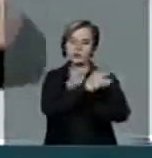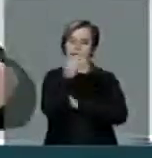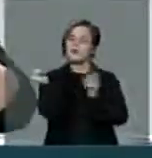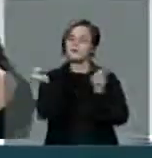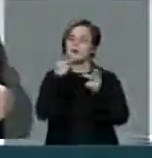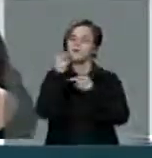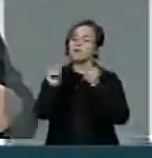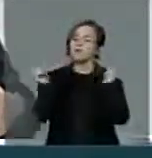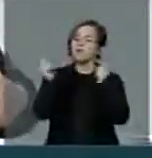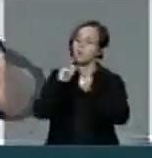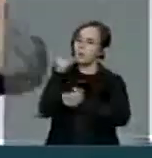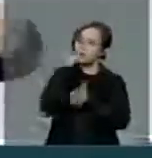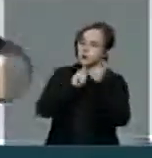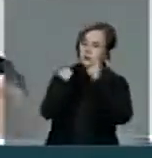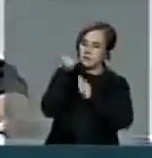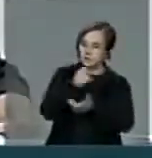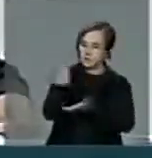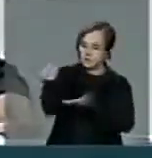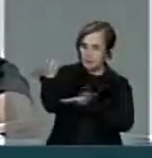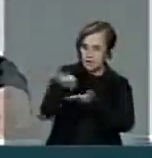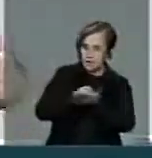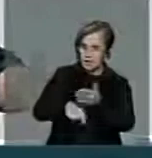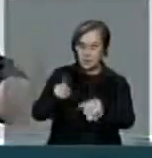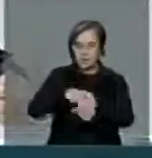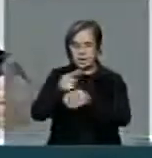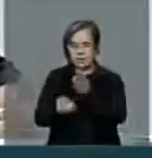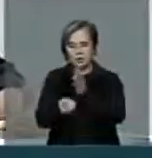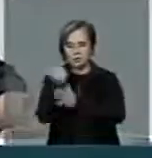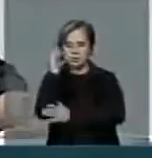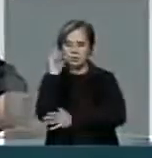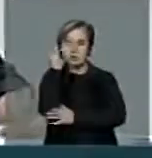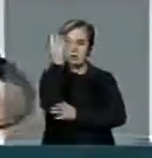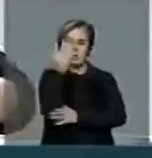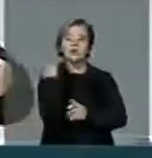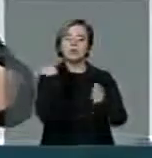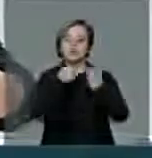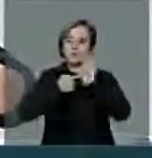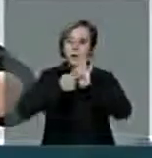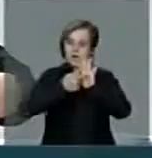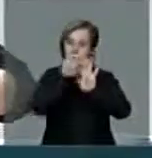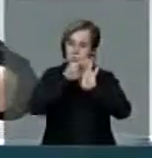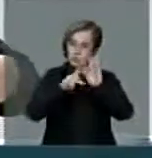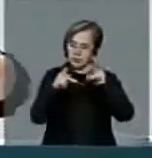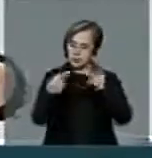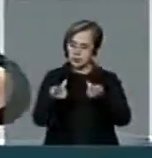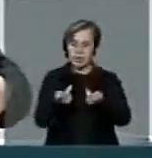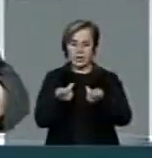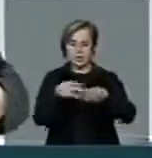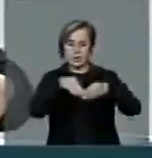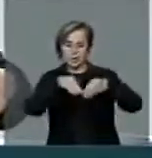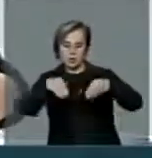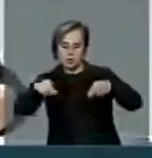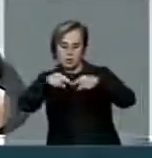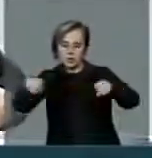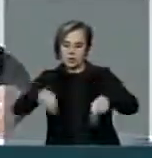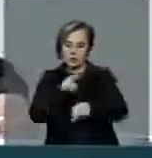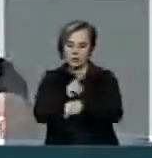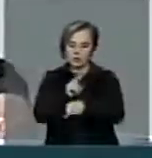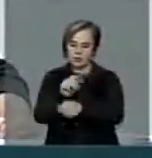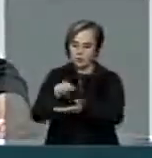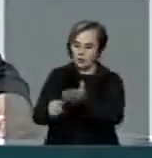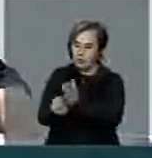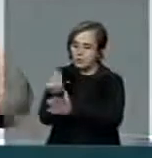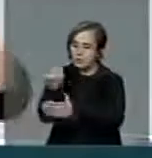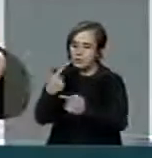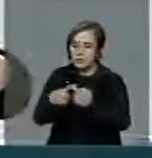ter ganho com essa reserva legal na recuperação, ele vai apresentar um projeto de parcelamento, de que ele vai plantar, como é que ele vai manejar. Sabe por